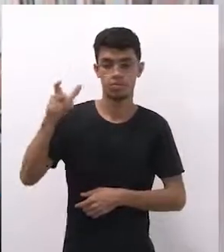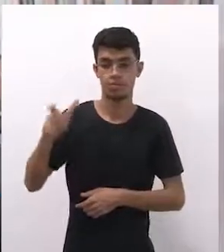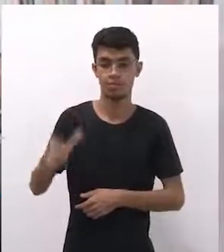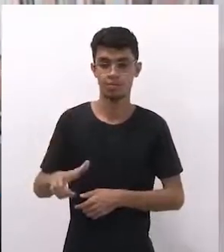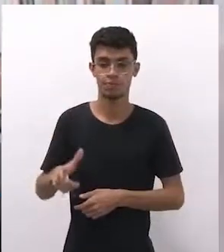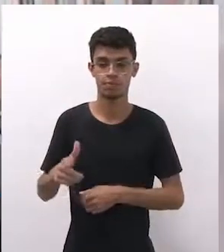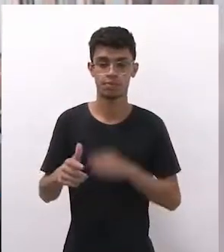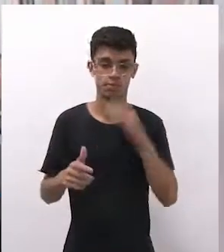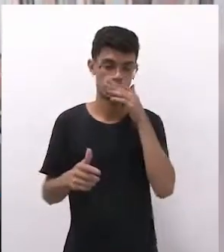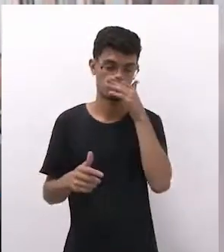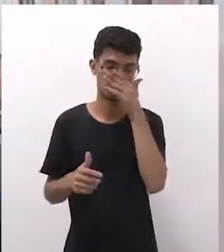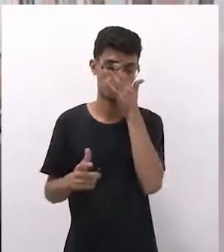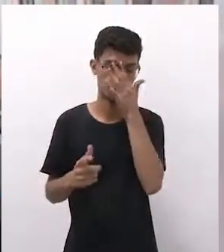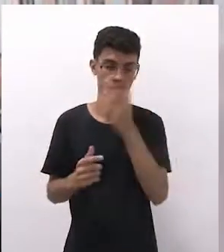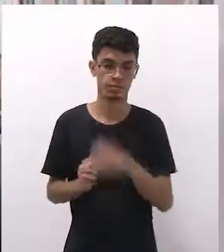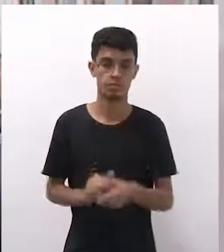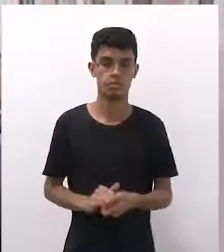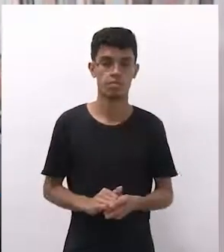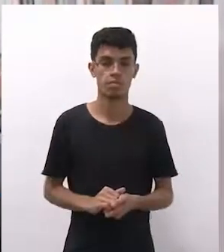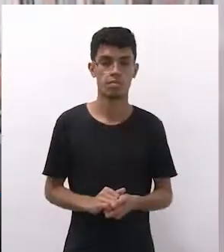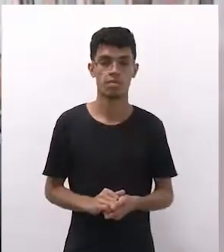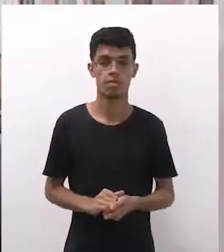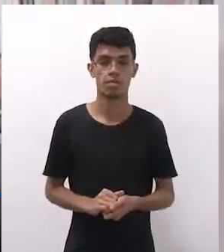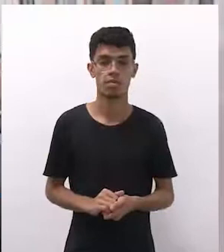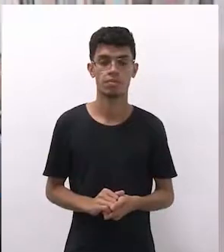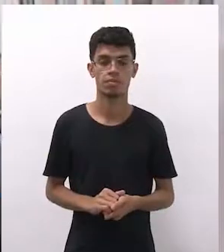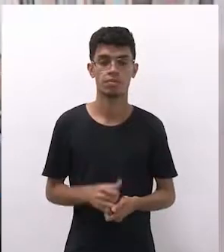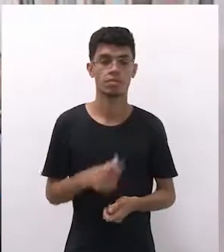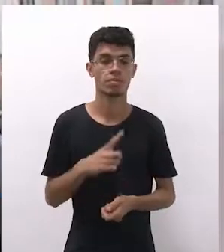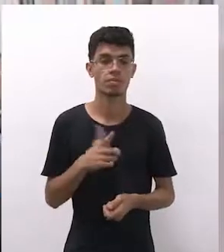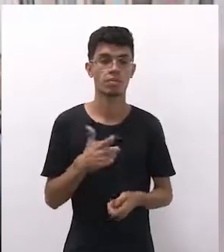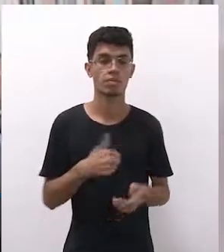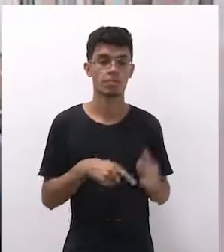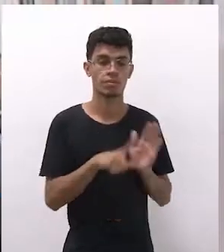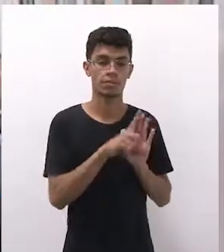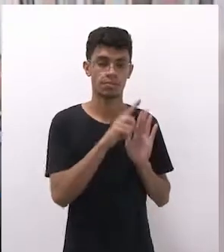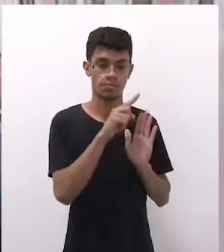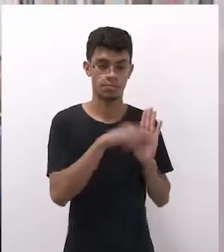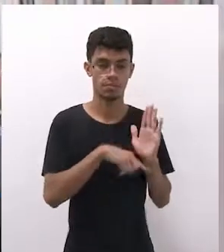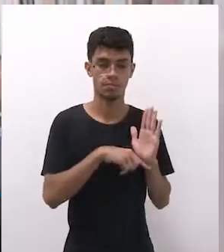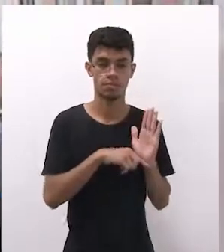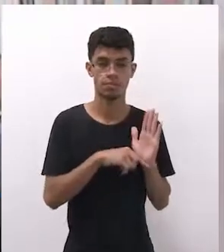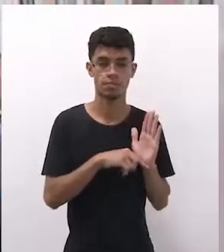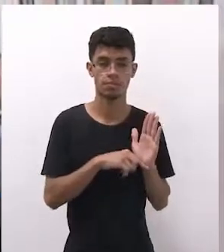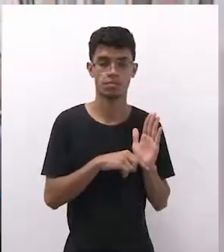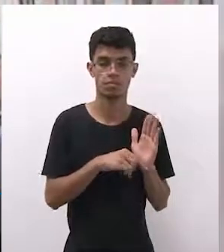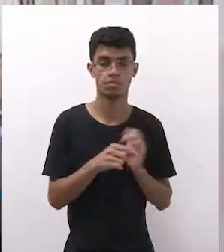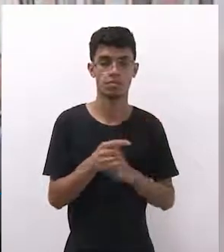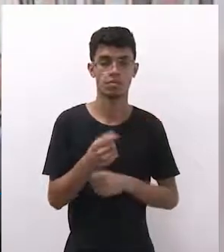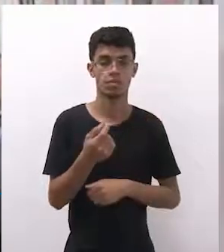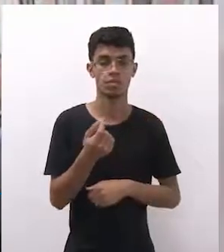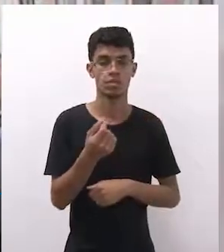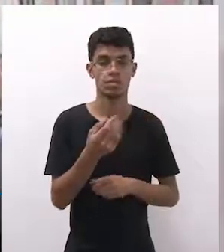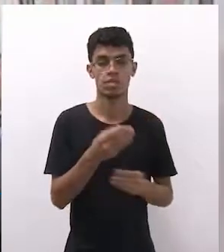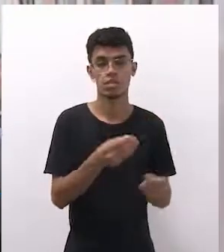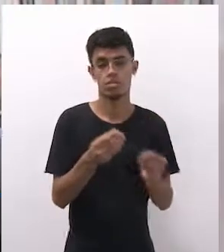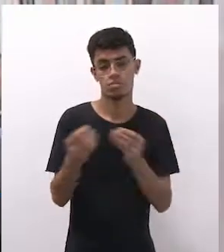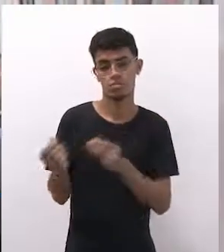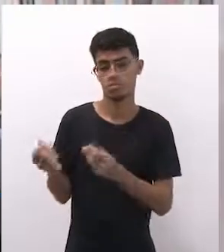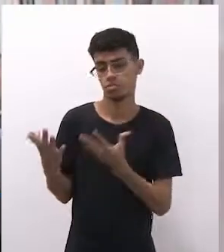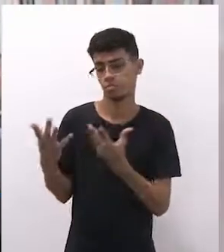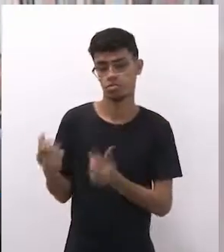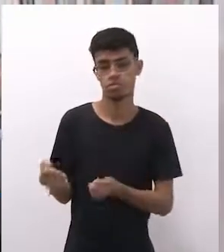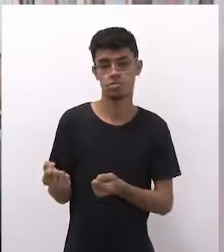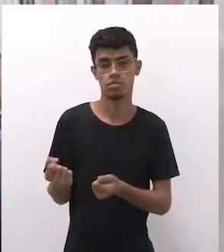ganha muito menos por isso, né? Não tem uma regulação para isso. Né? Então, o que ela ganhar ou o que for oferecido para ela,